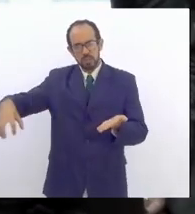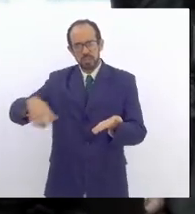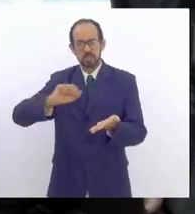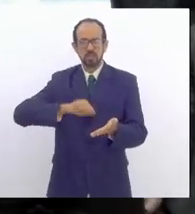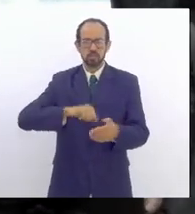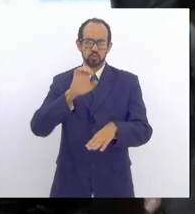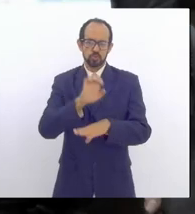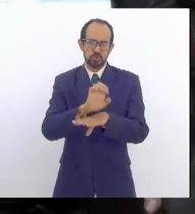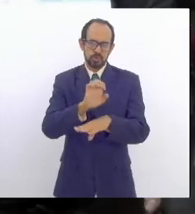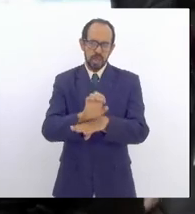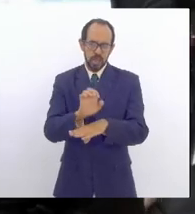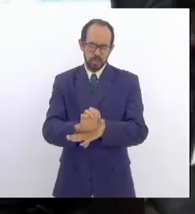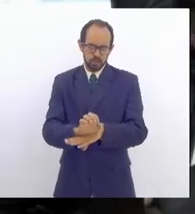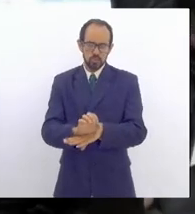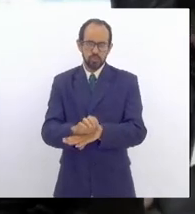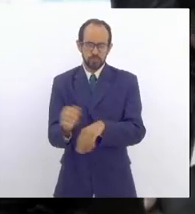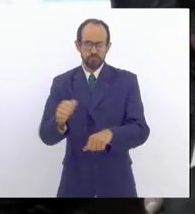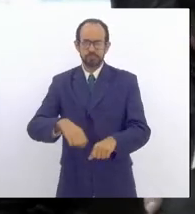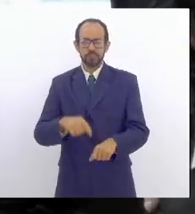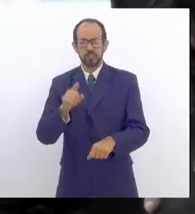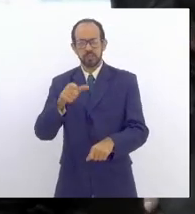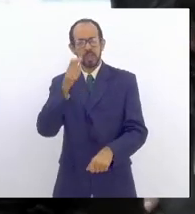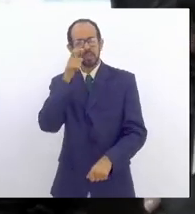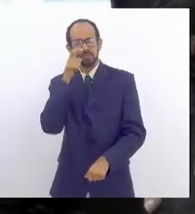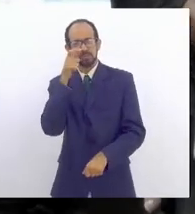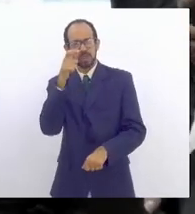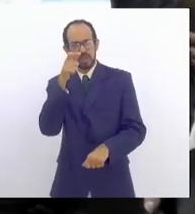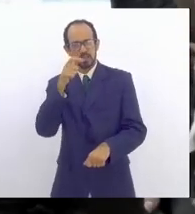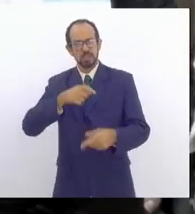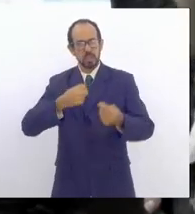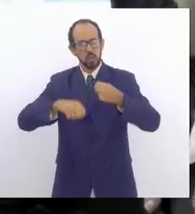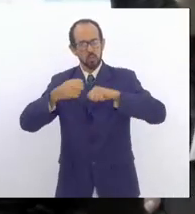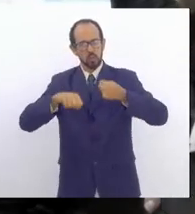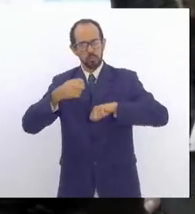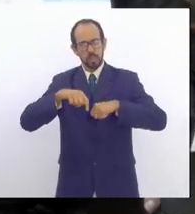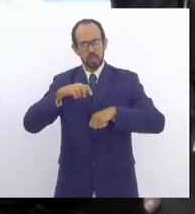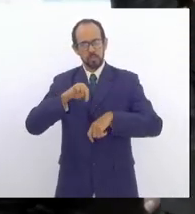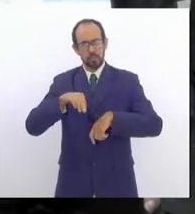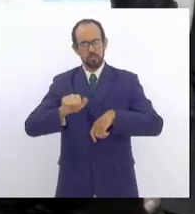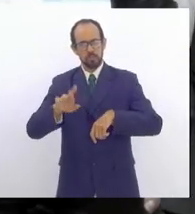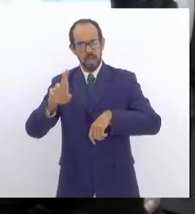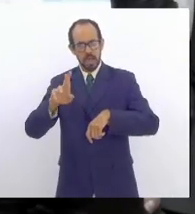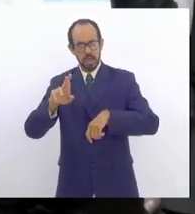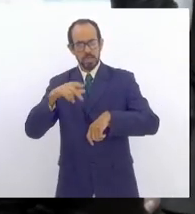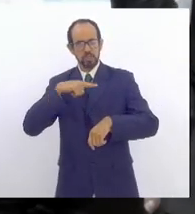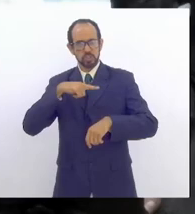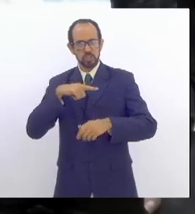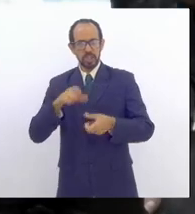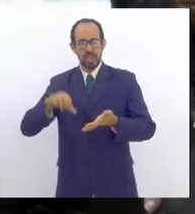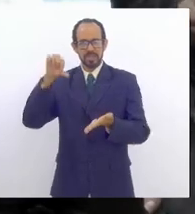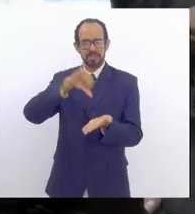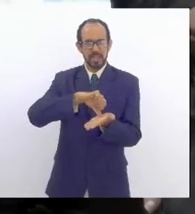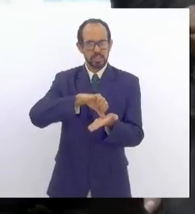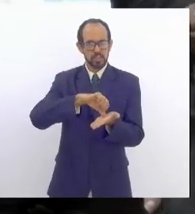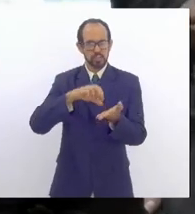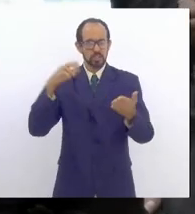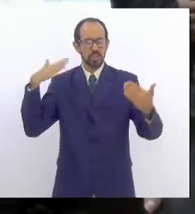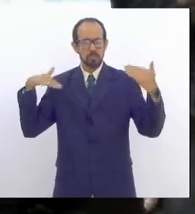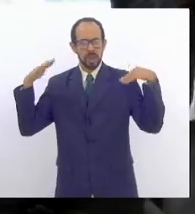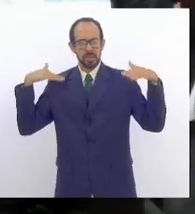Estado vocacionado para a economia do mar. Aqui temos a sede da Marinha e o berço da indústria